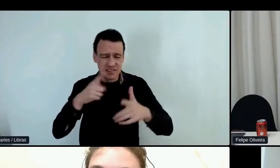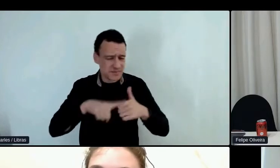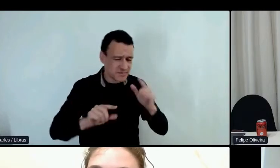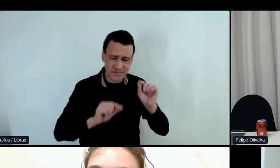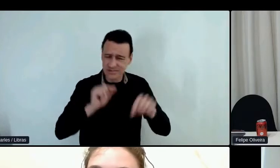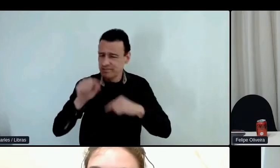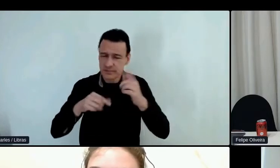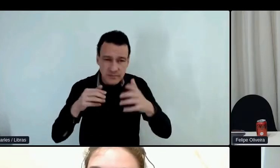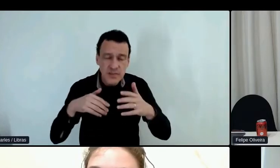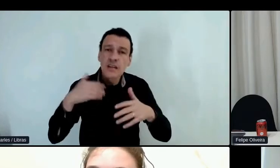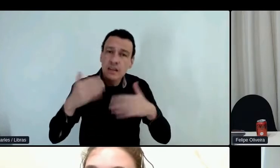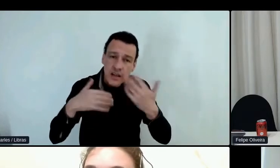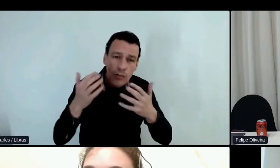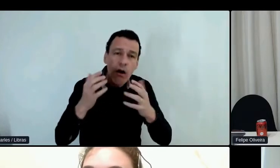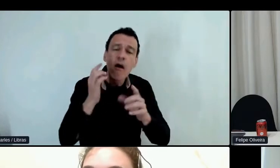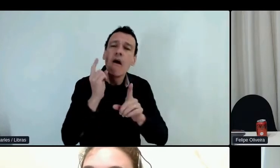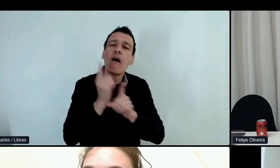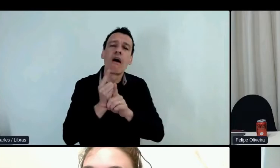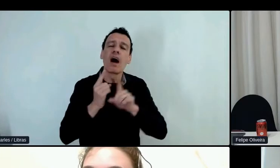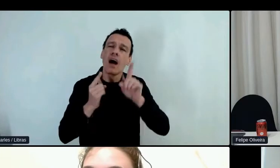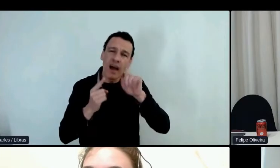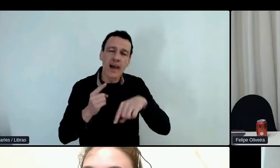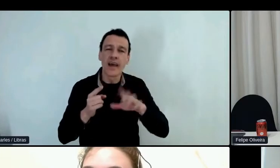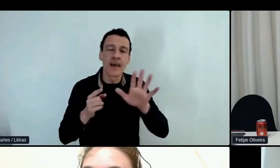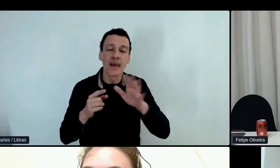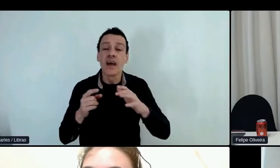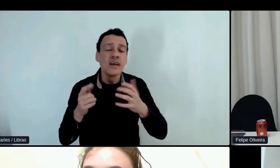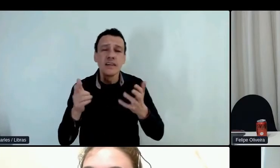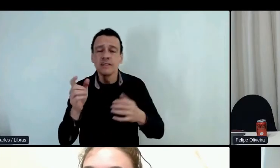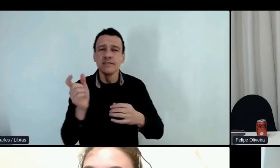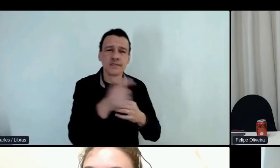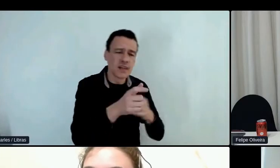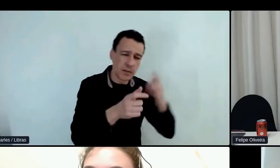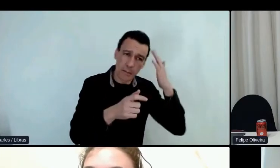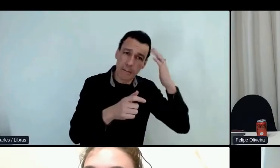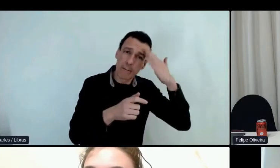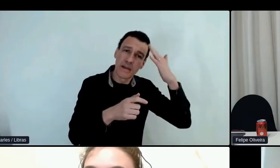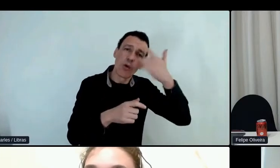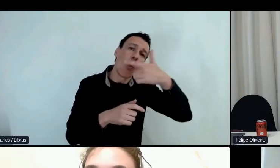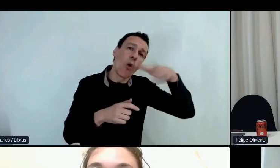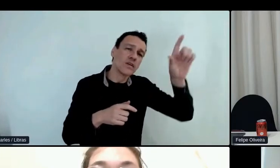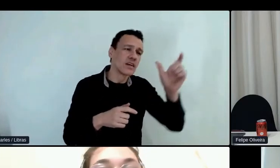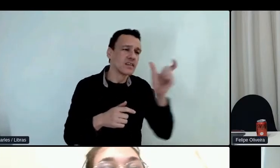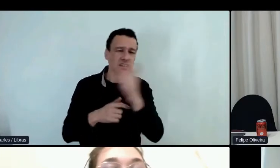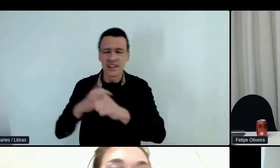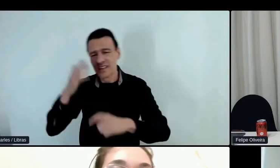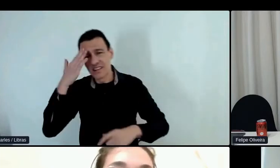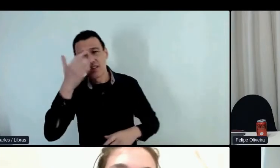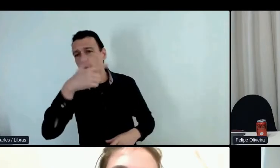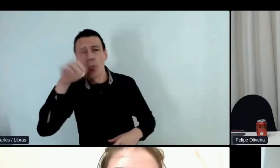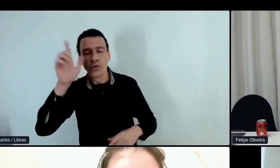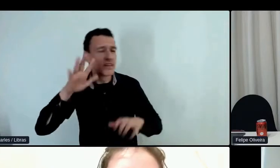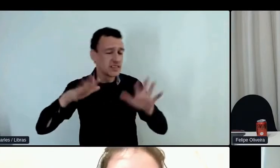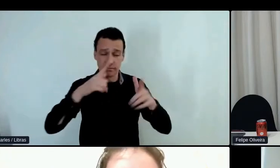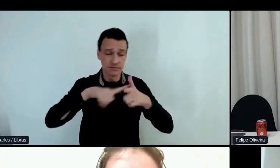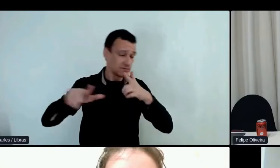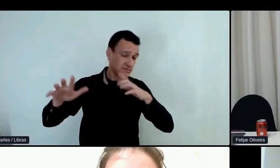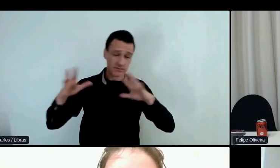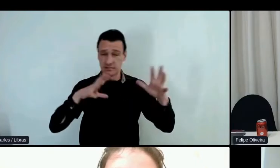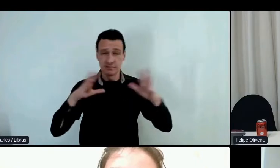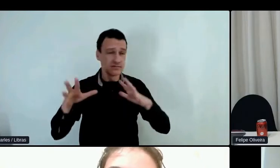no começo algumas das coisas a gente não sabia explicar por quê. A gente teve muitos problemas no meio do caminho, discussões